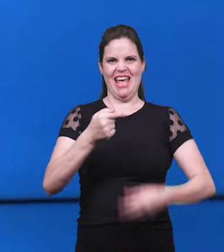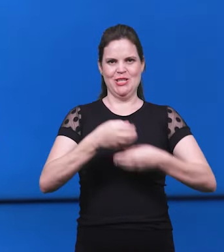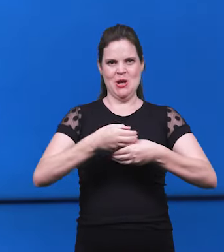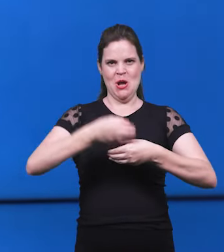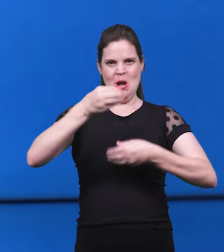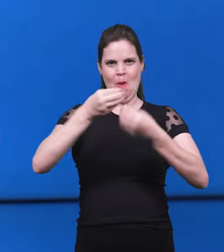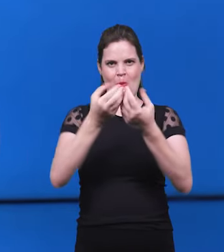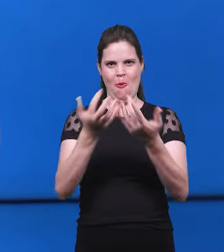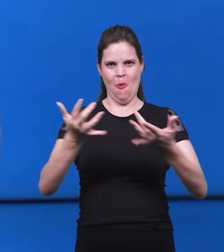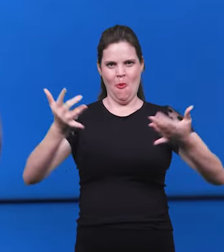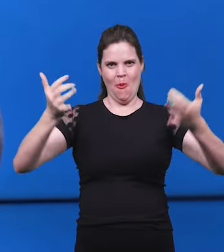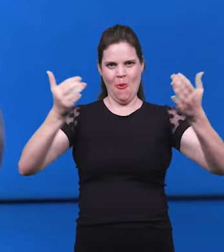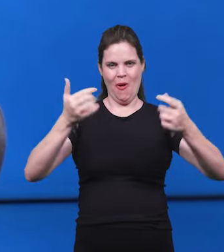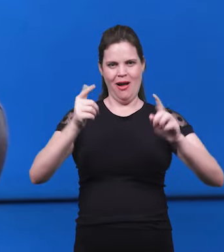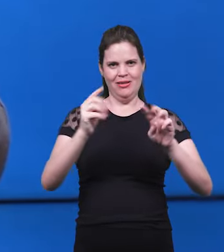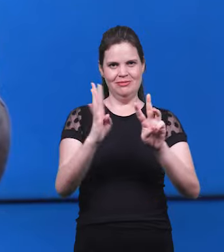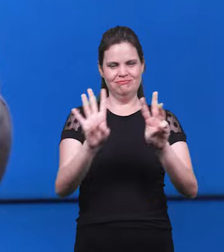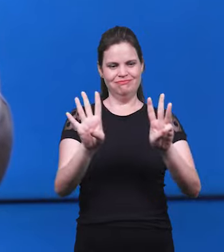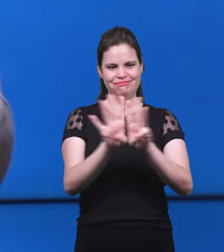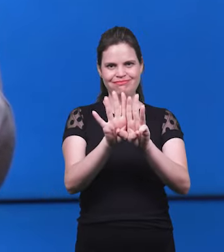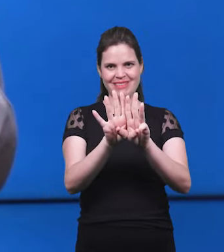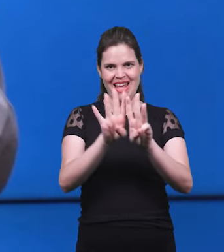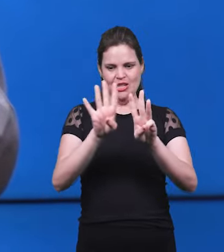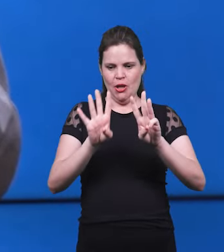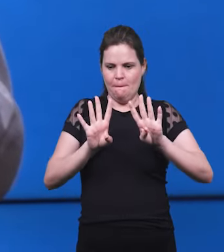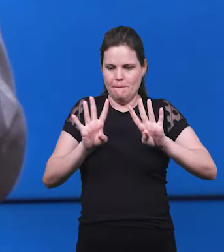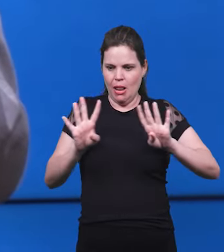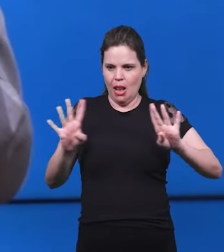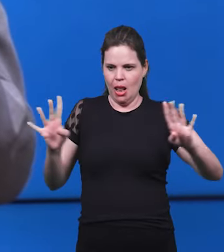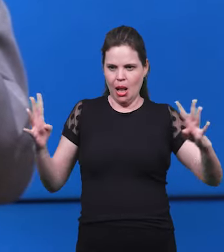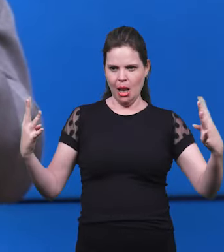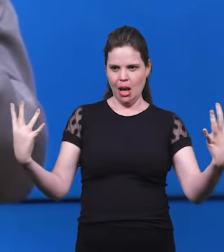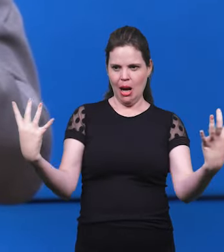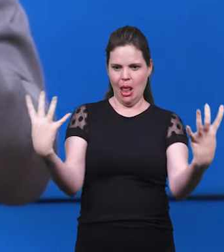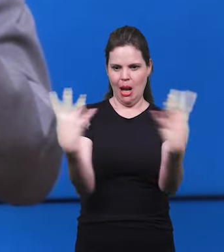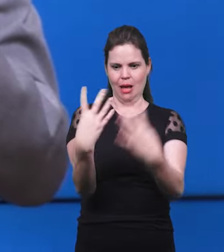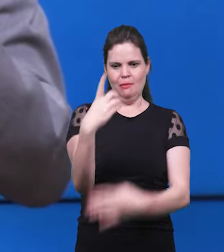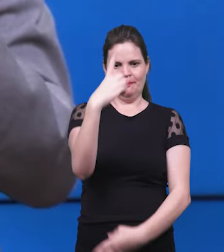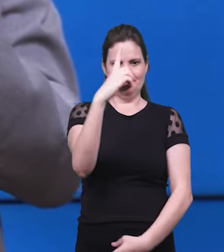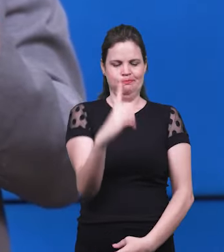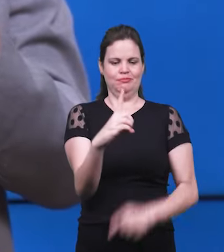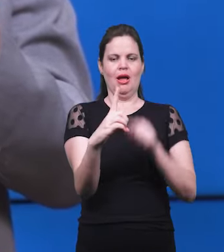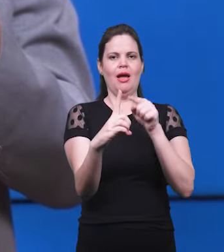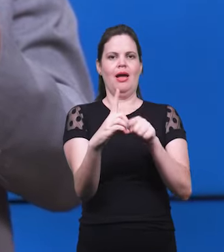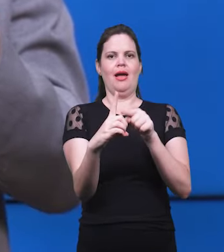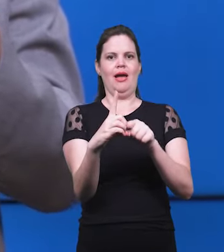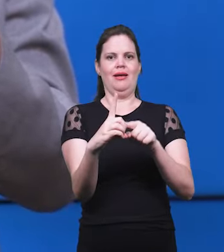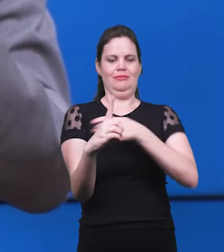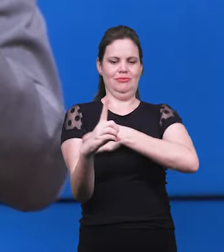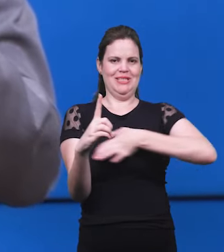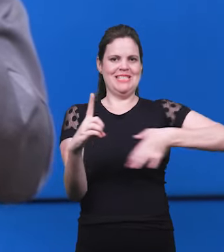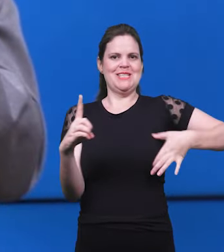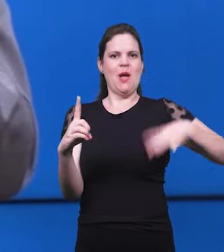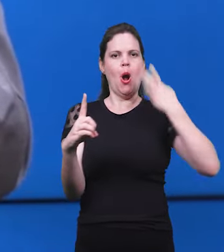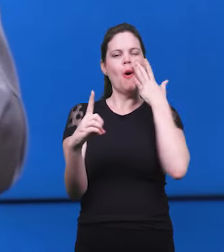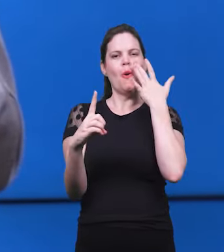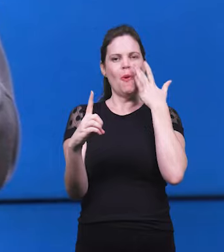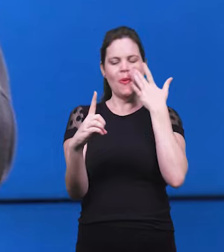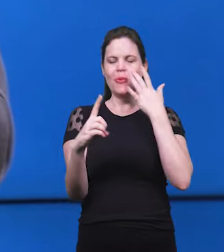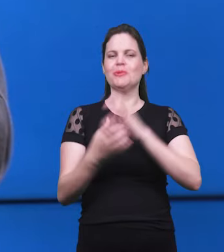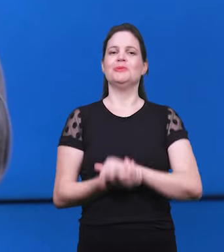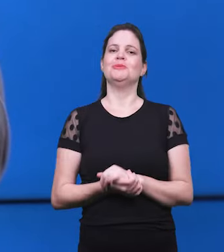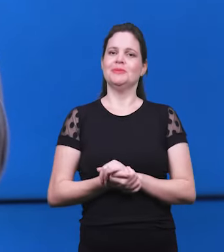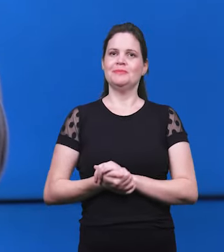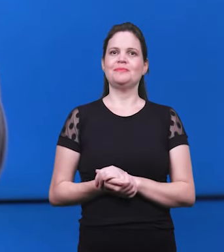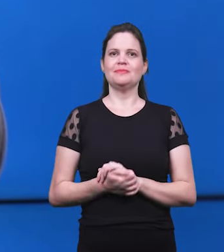Então ali ele foi visto como um semelhante ao Filho do Homem. A mesma resposta também, mostrando aqui pela Taila, que